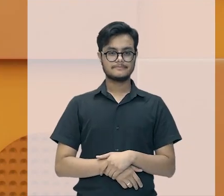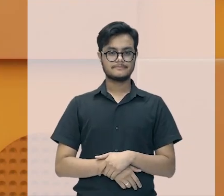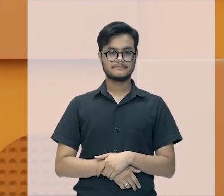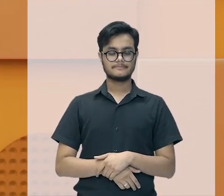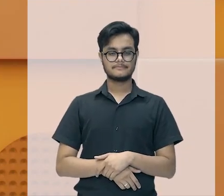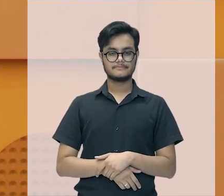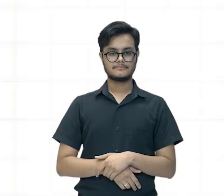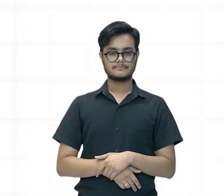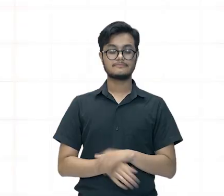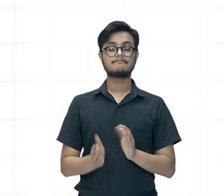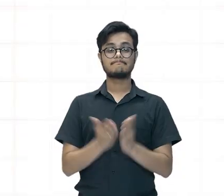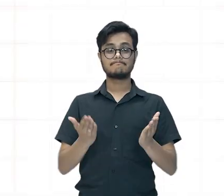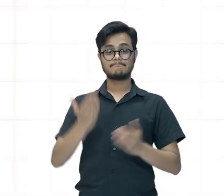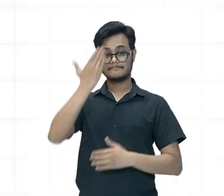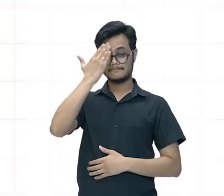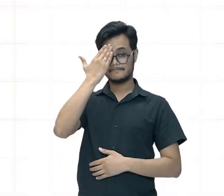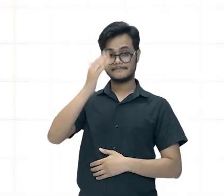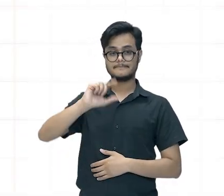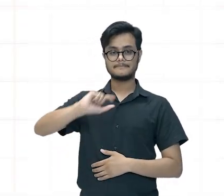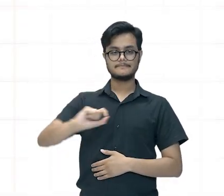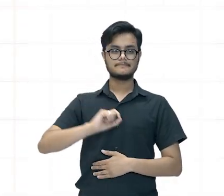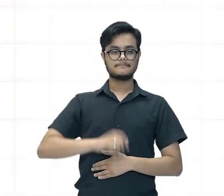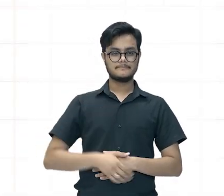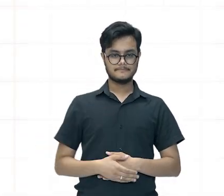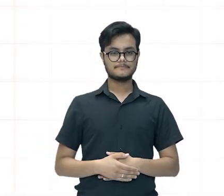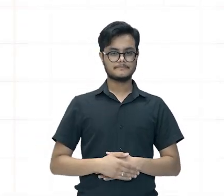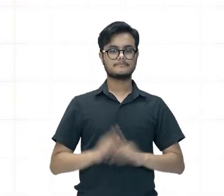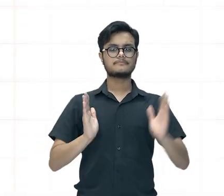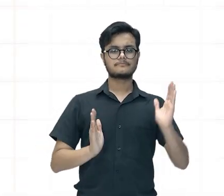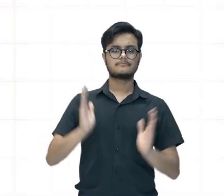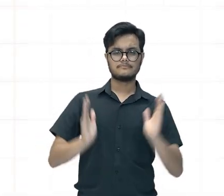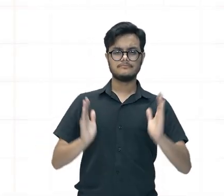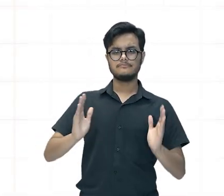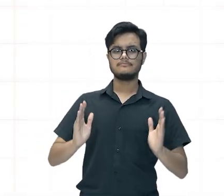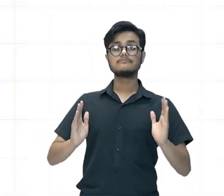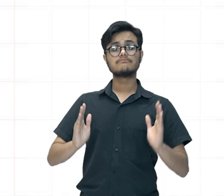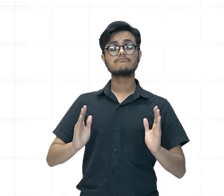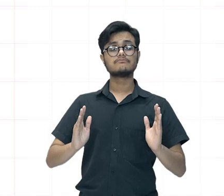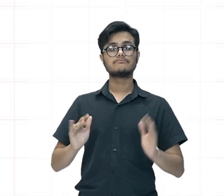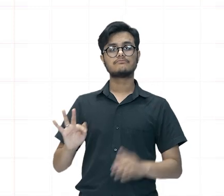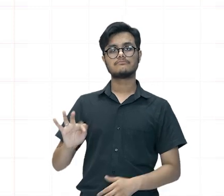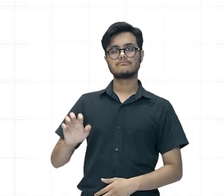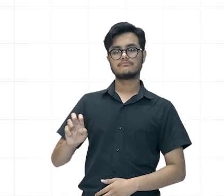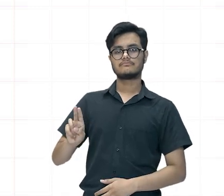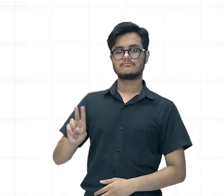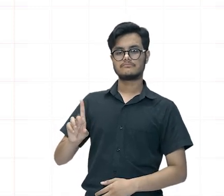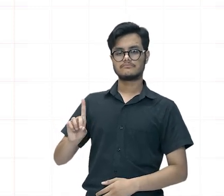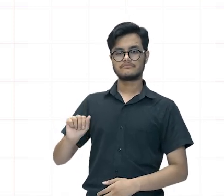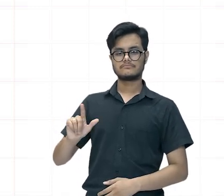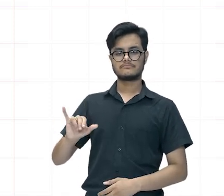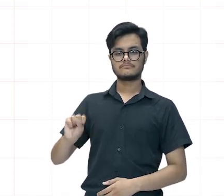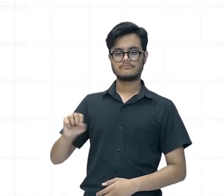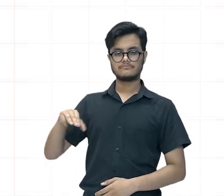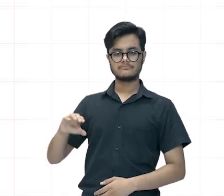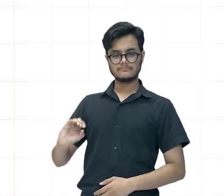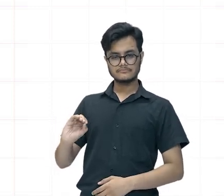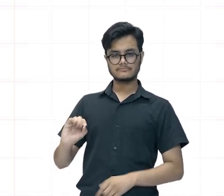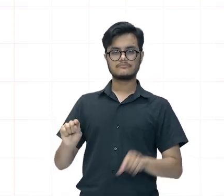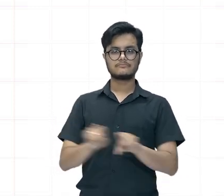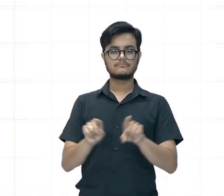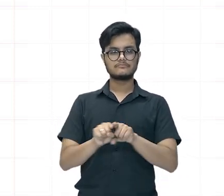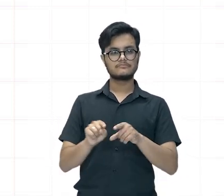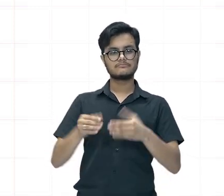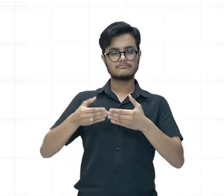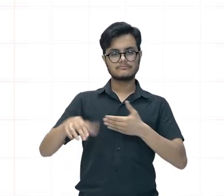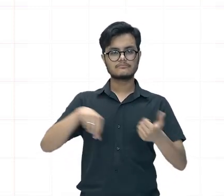só, observa então que essa ordem, né, essa ordem estamental então do feudalismo só